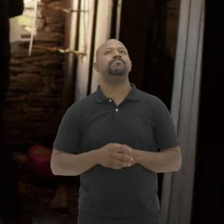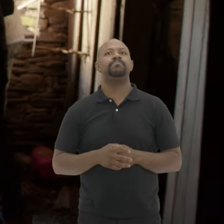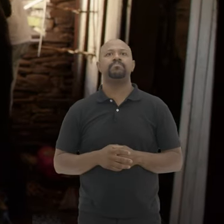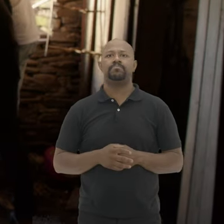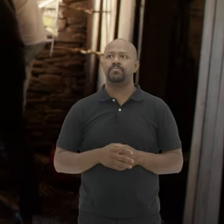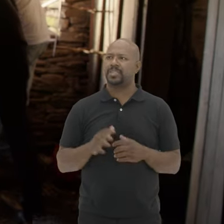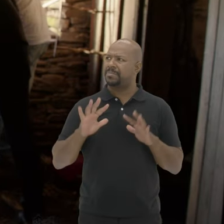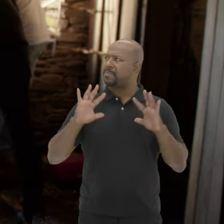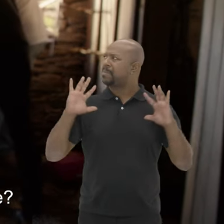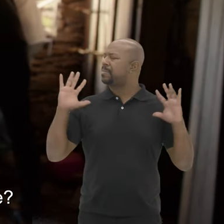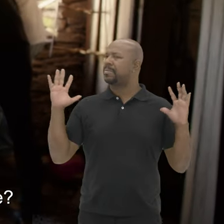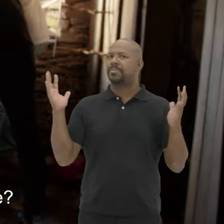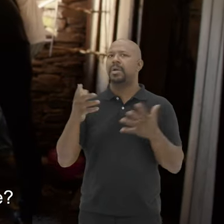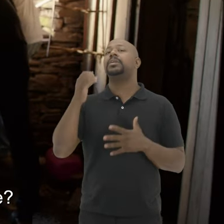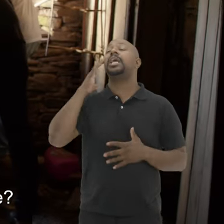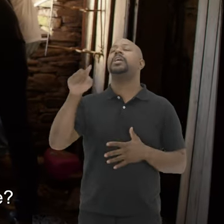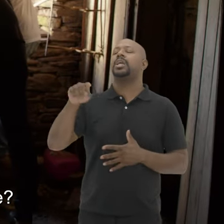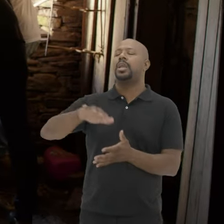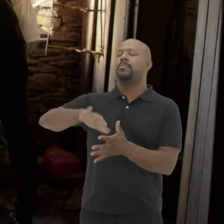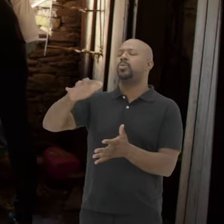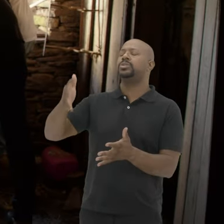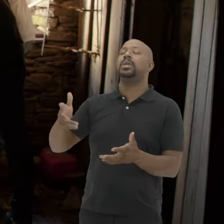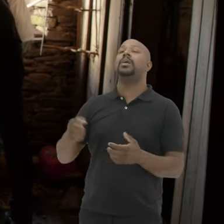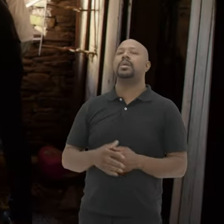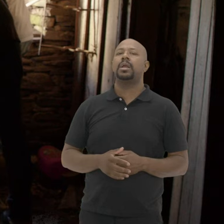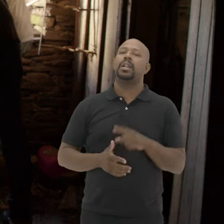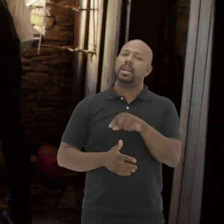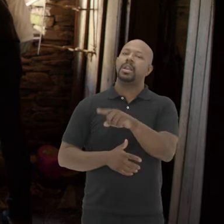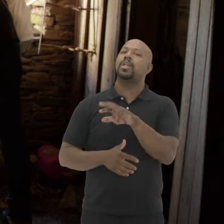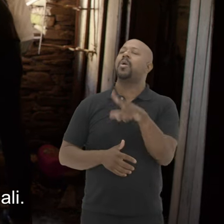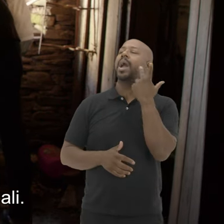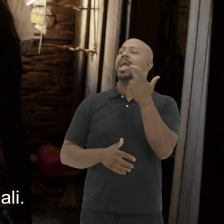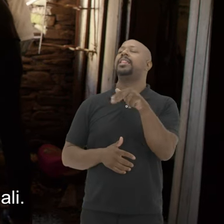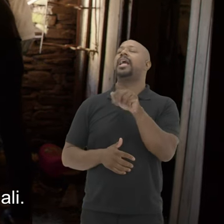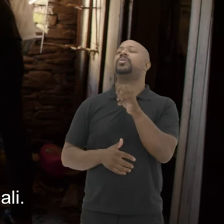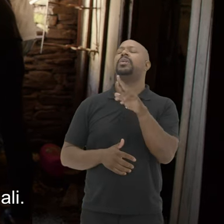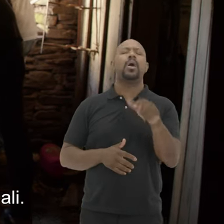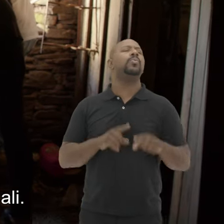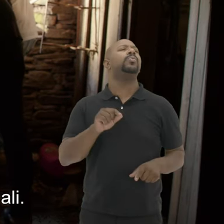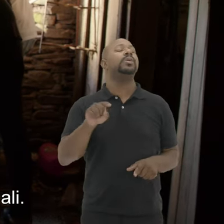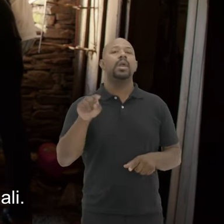o pátio tá cercada que tu acha que aquele montinho Aí sim aquilo ali não é natural gente